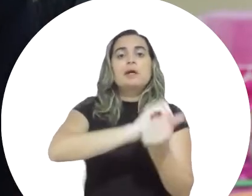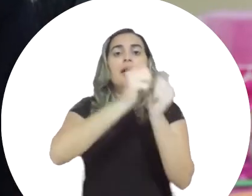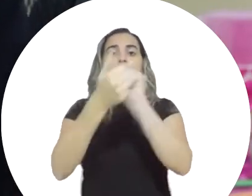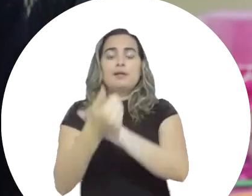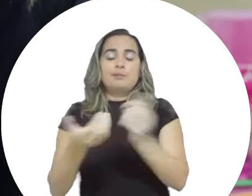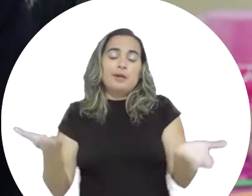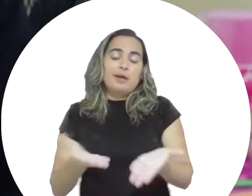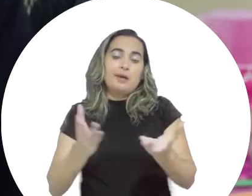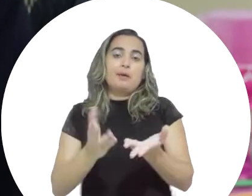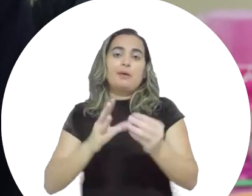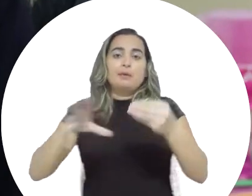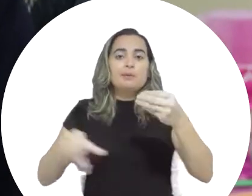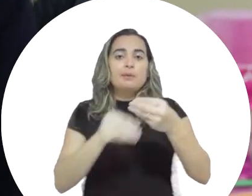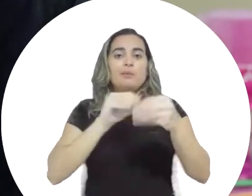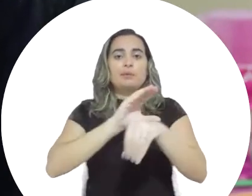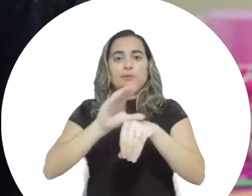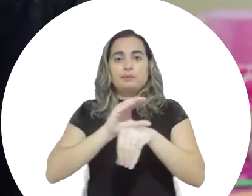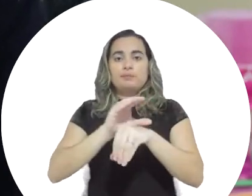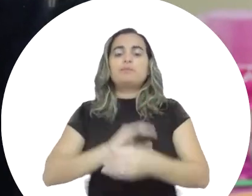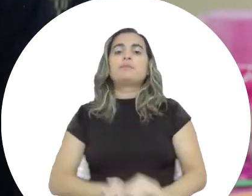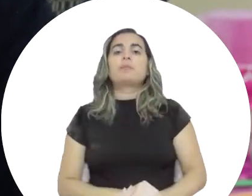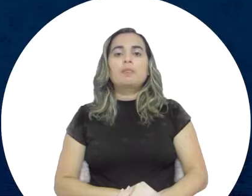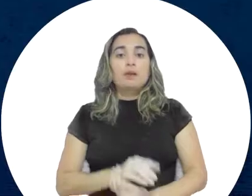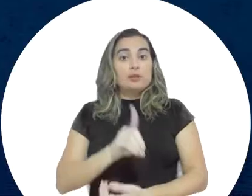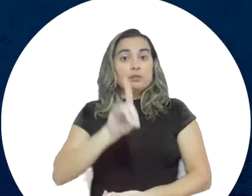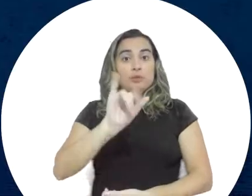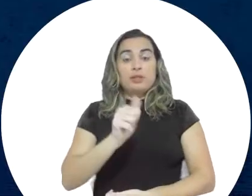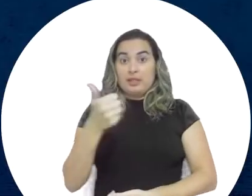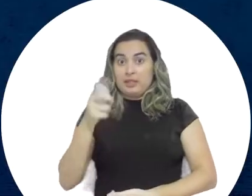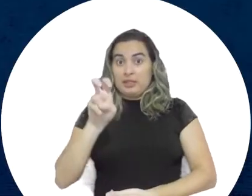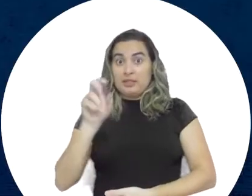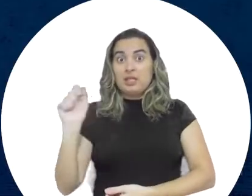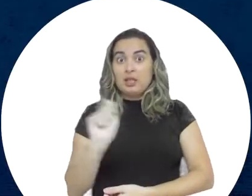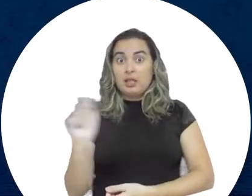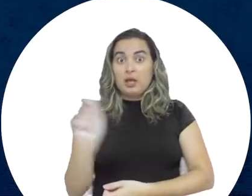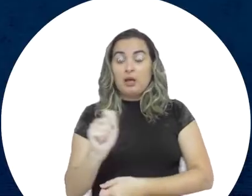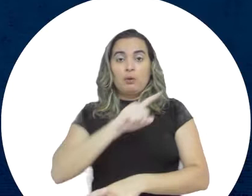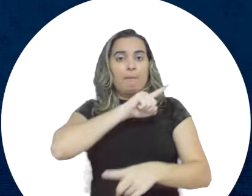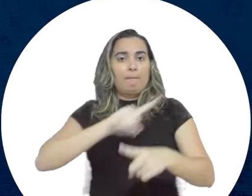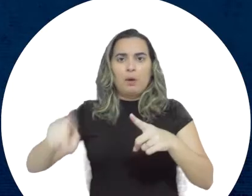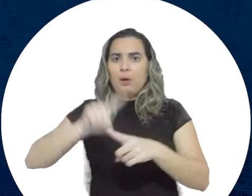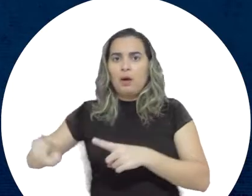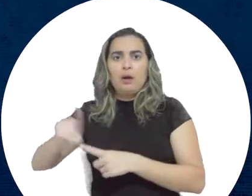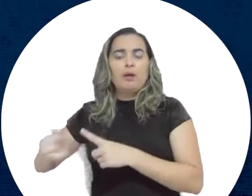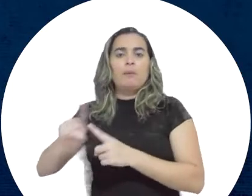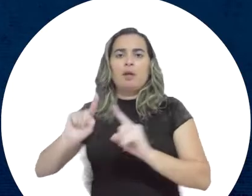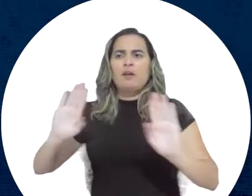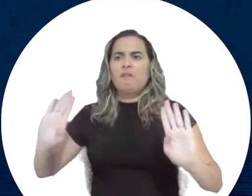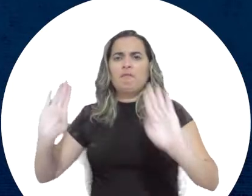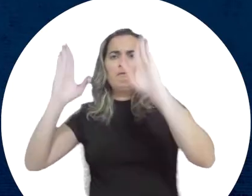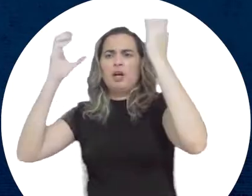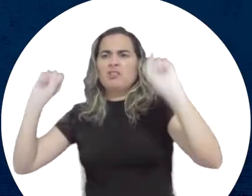eles foram readequados agora por meio da emenda. Desde o dia 15 de agosto, está proibida a contratação de